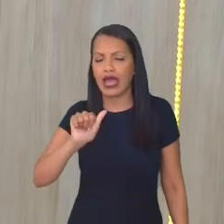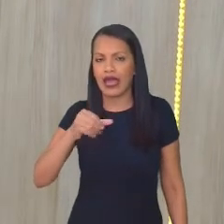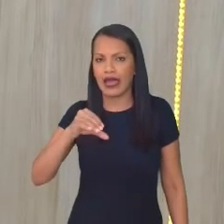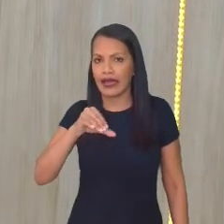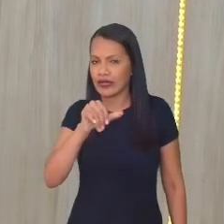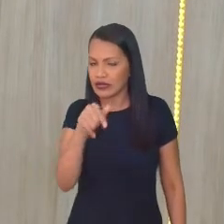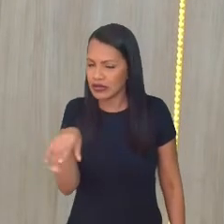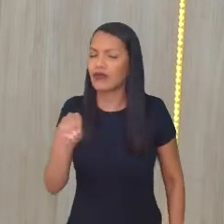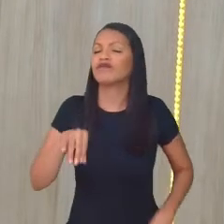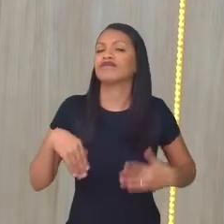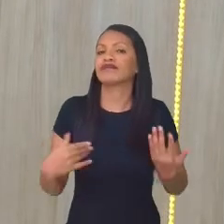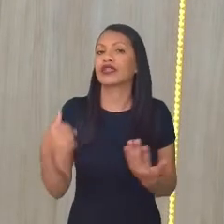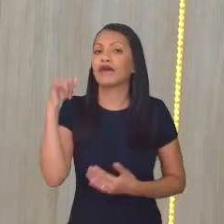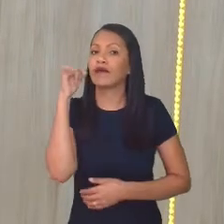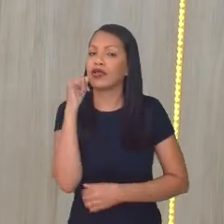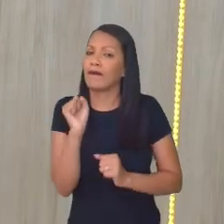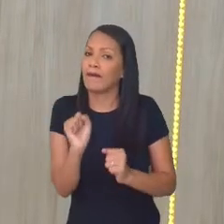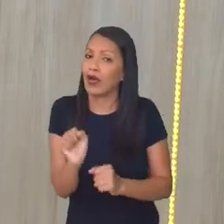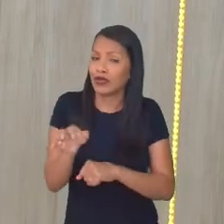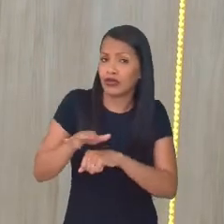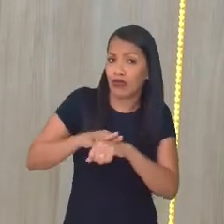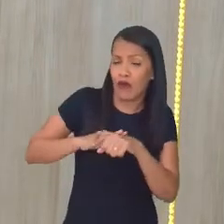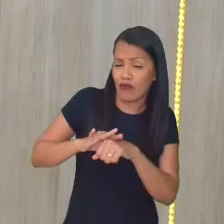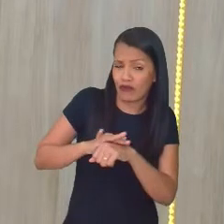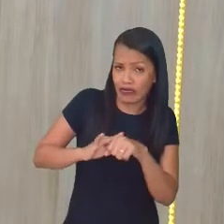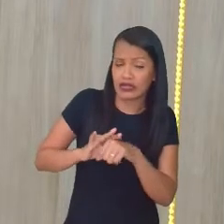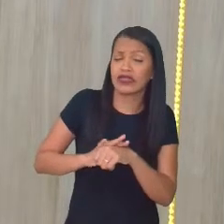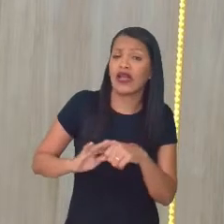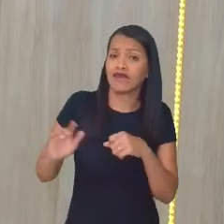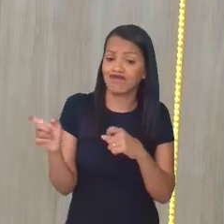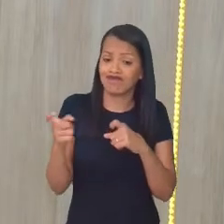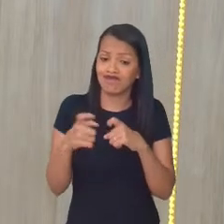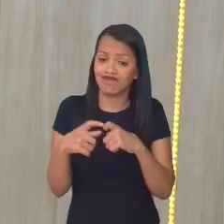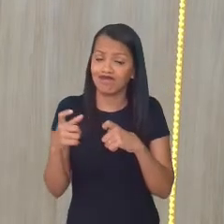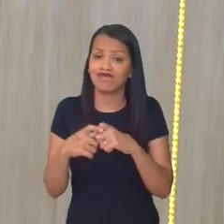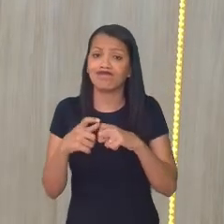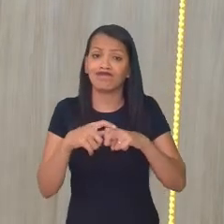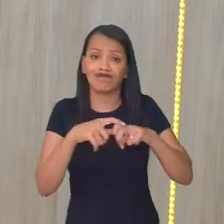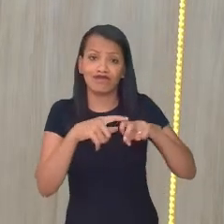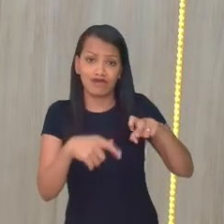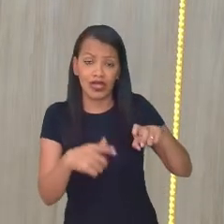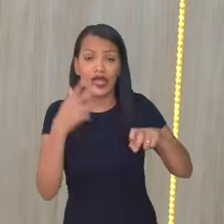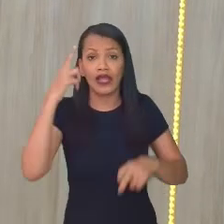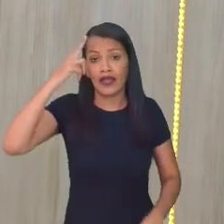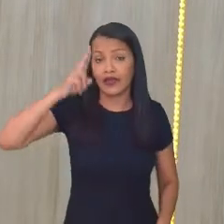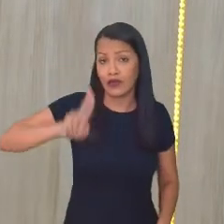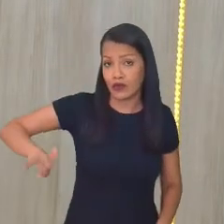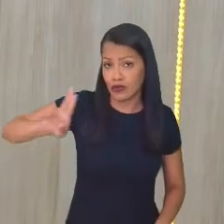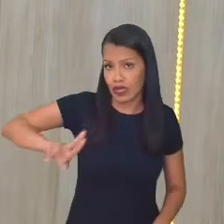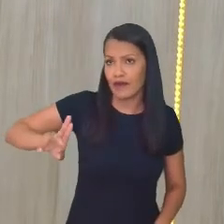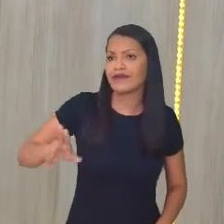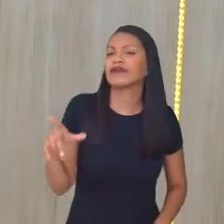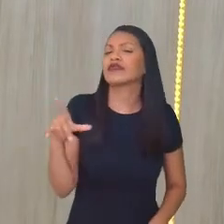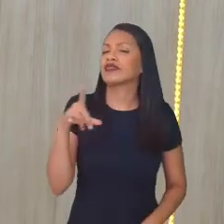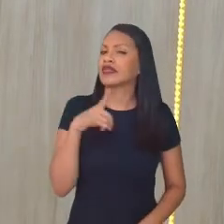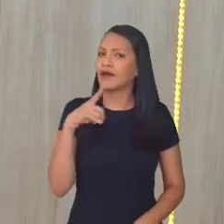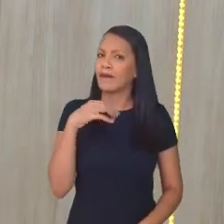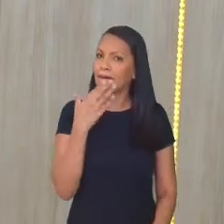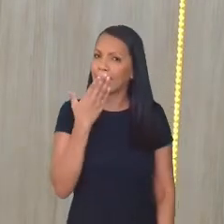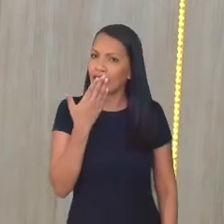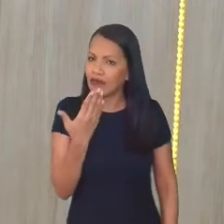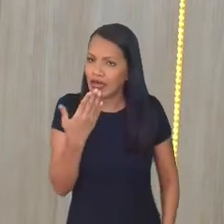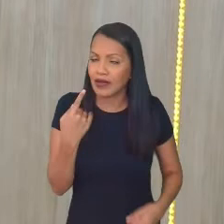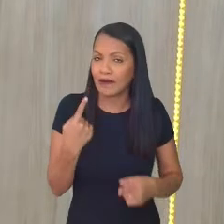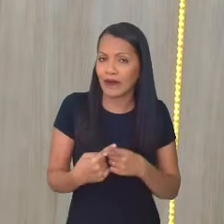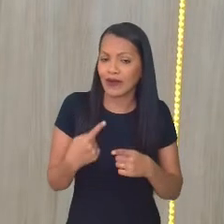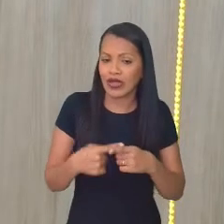a mulher pode conversar com o ginecologista pela praticidade e utilizar. Mas é um método que muitas mulheres preferem porque,